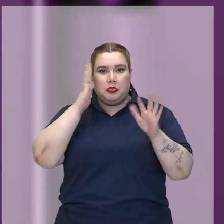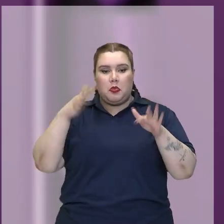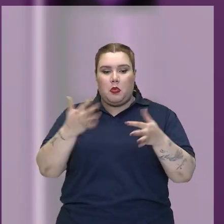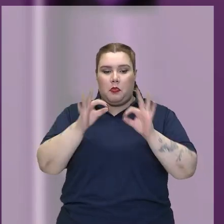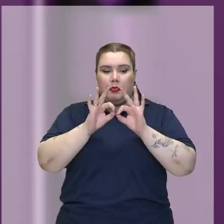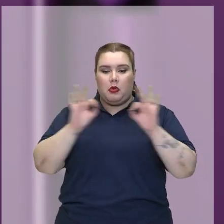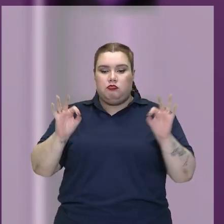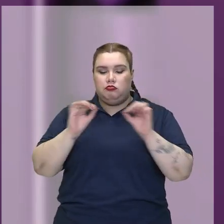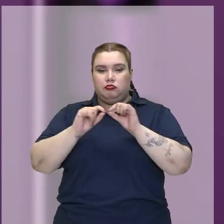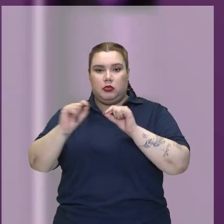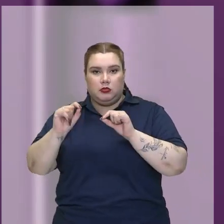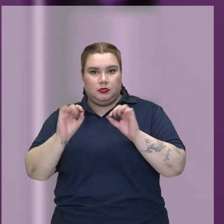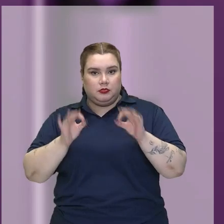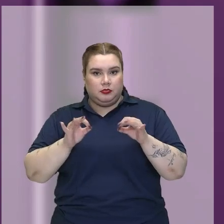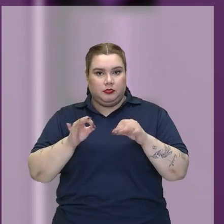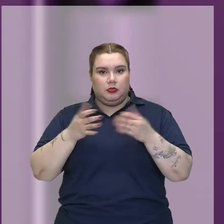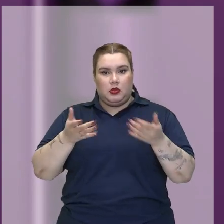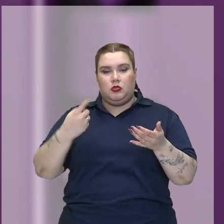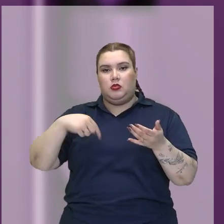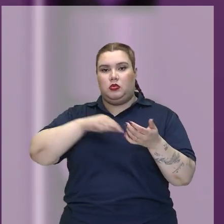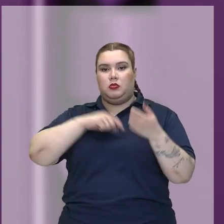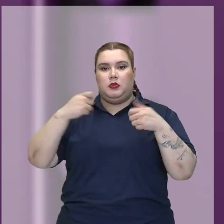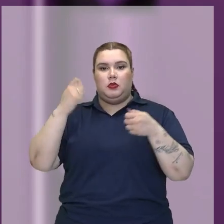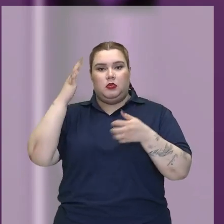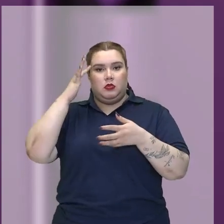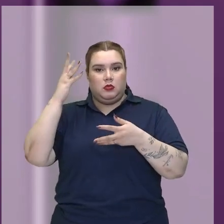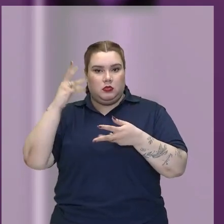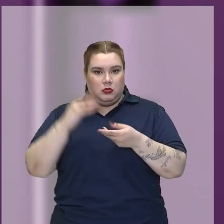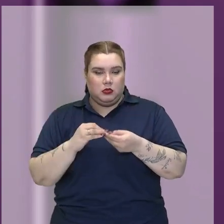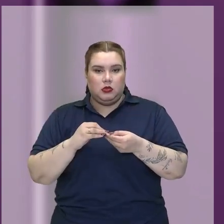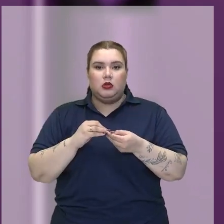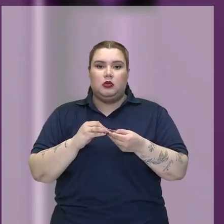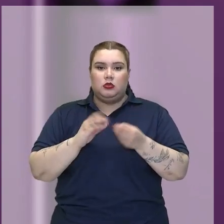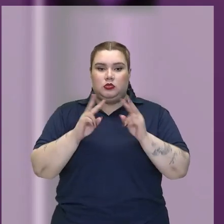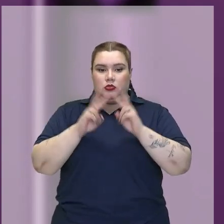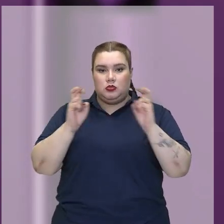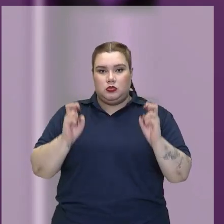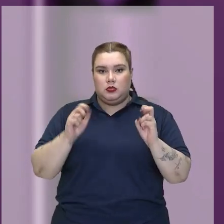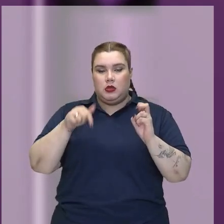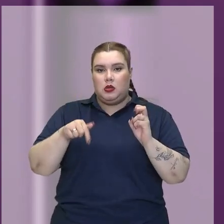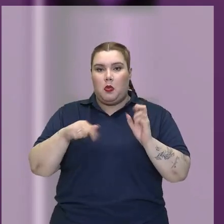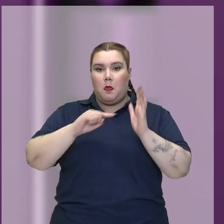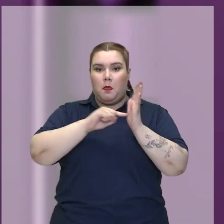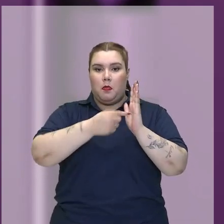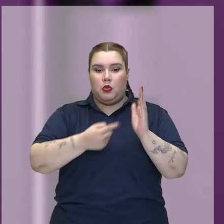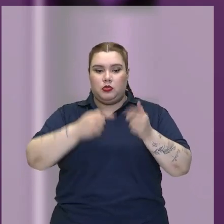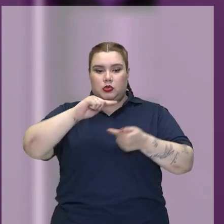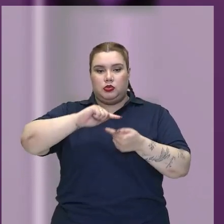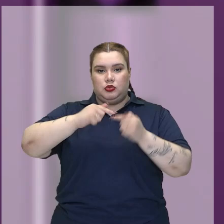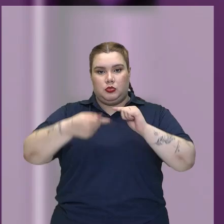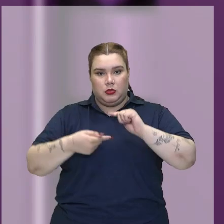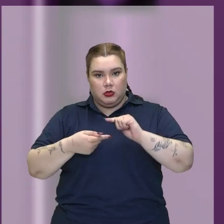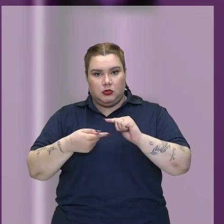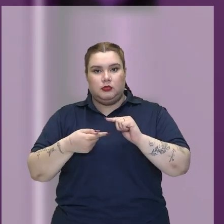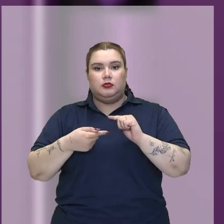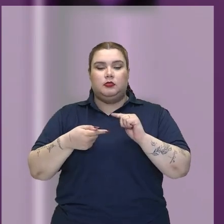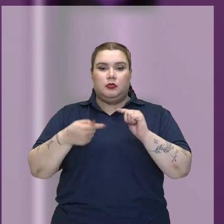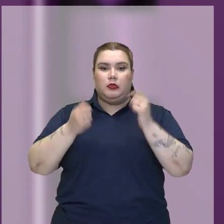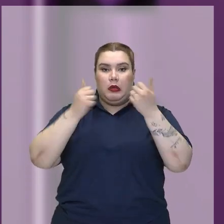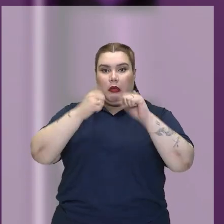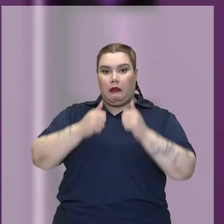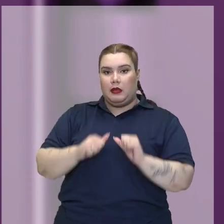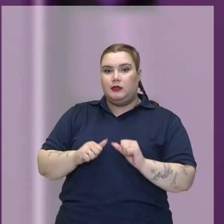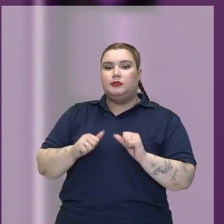esse conceito que a gente tem que entender na hora que a gente vai falar de ponto aqui na geometria, tá bom? Aqui na geometria analítica